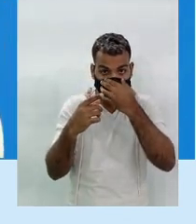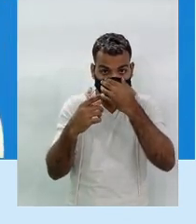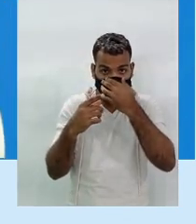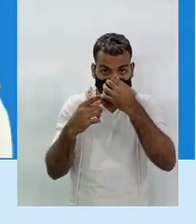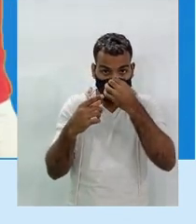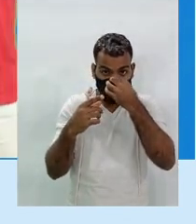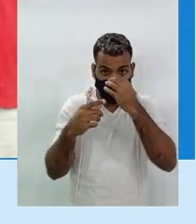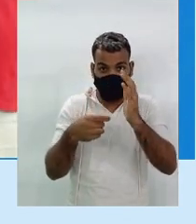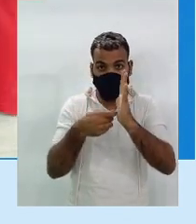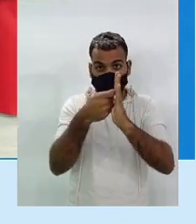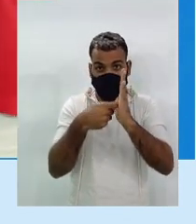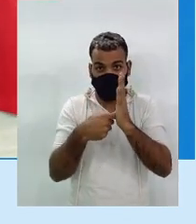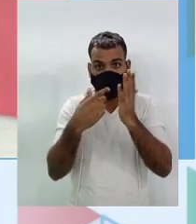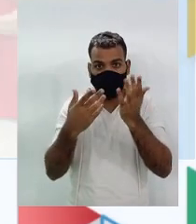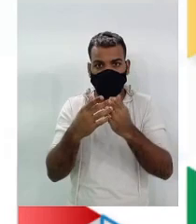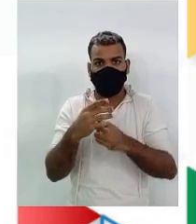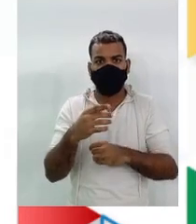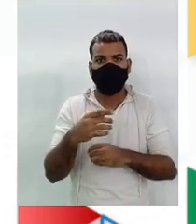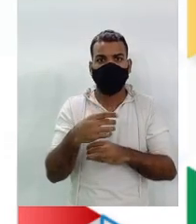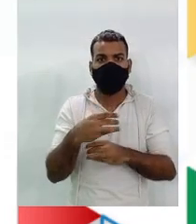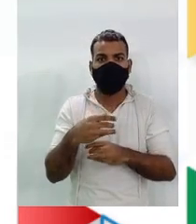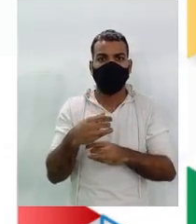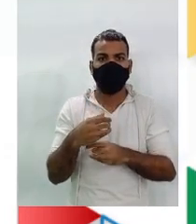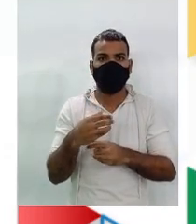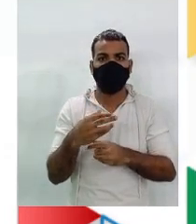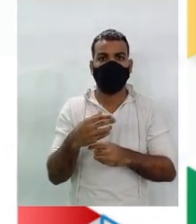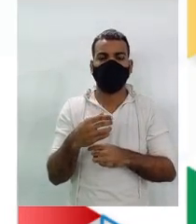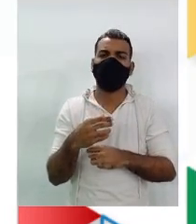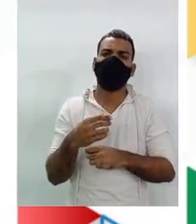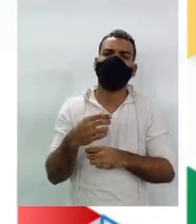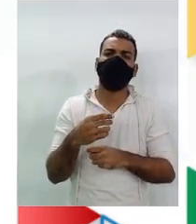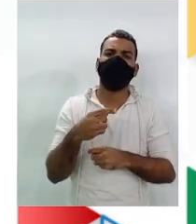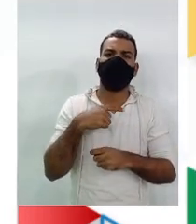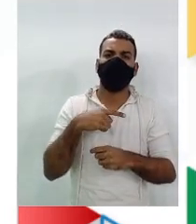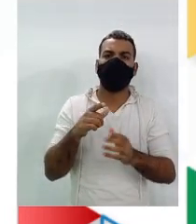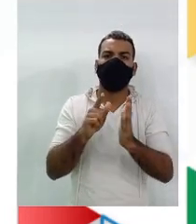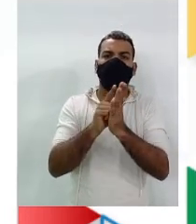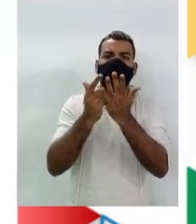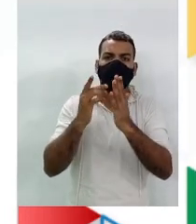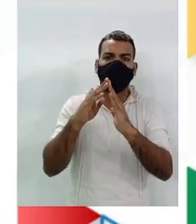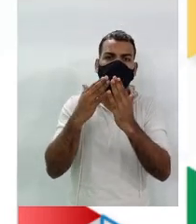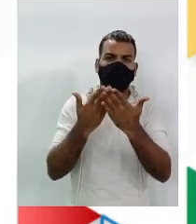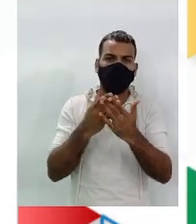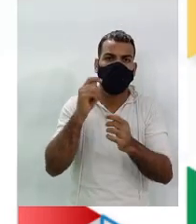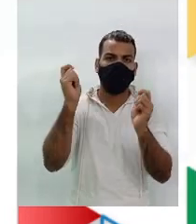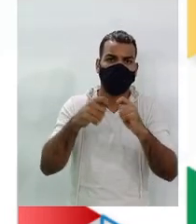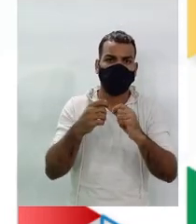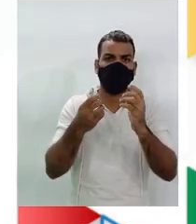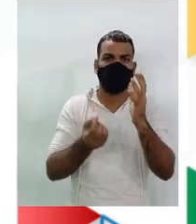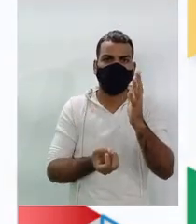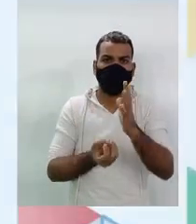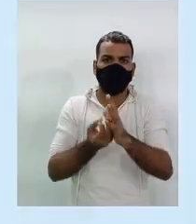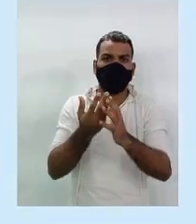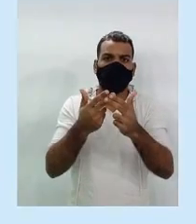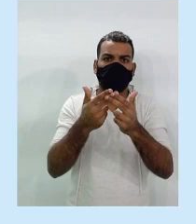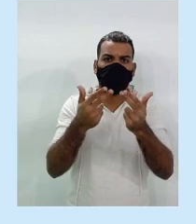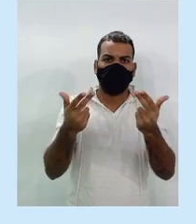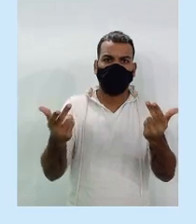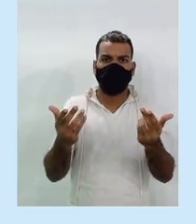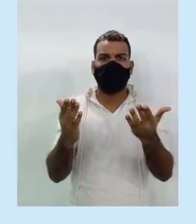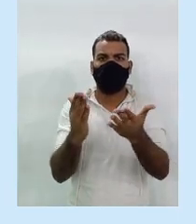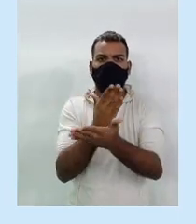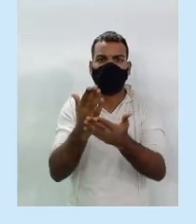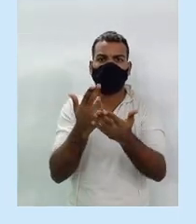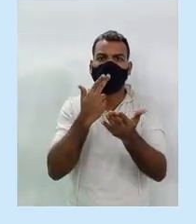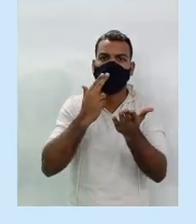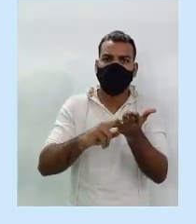claro, compor. Aí nós temos sim, e lembrar que dentro de um jornalzinho da escola, você vai criar vários, aqui alguns encartes, você